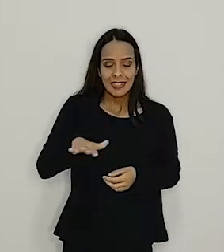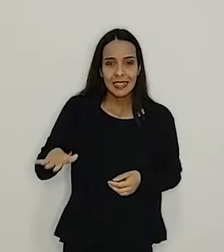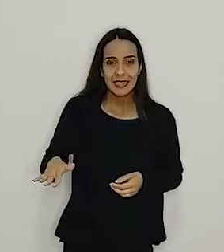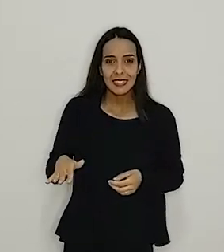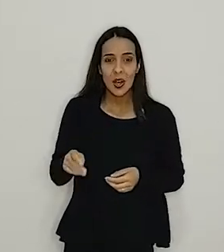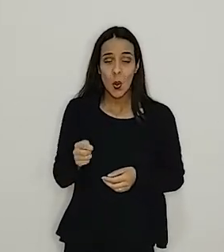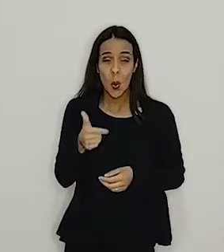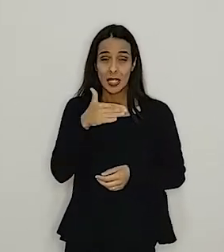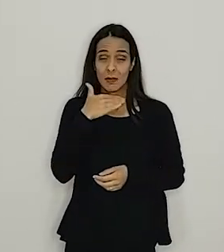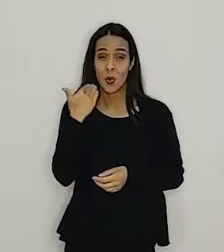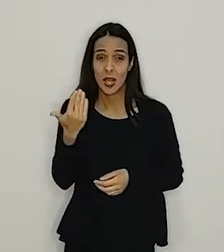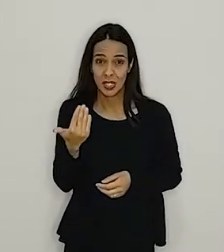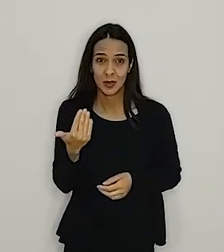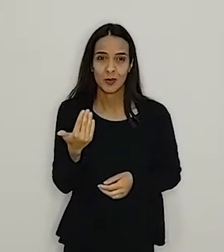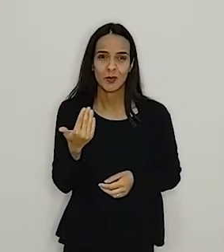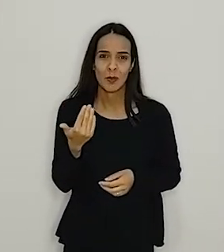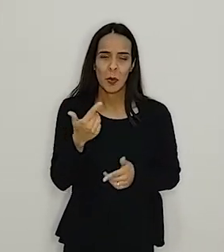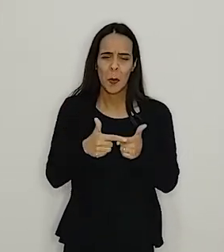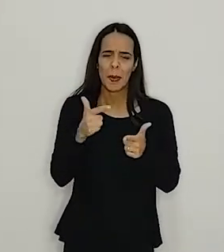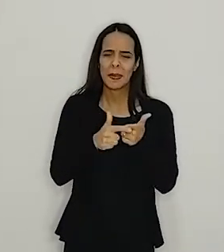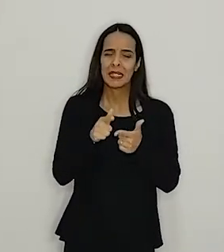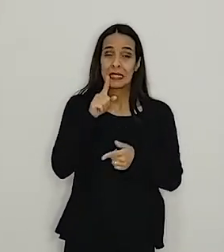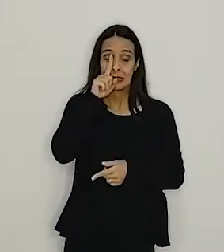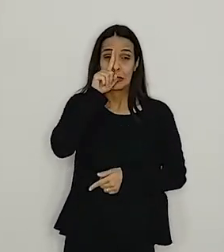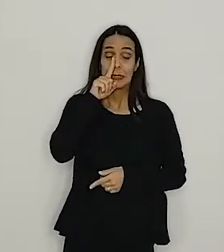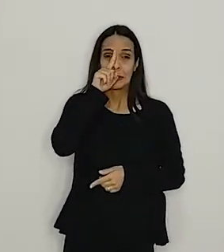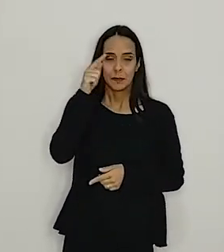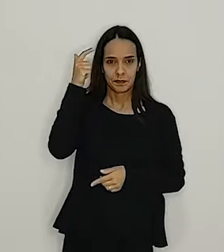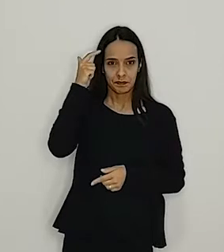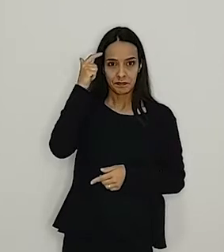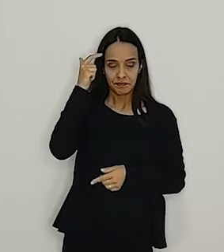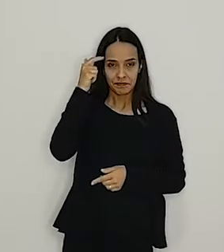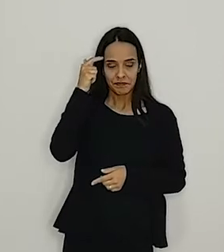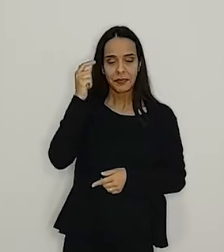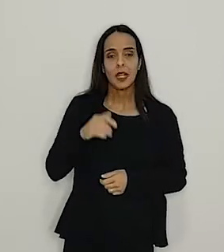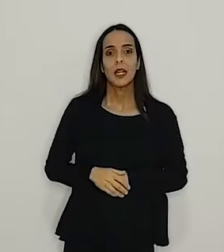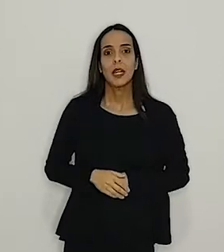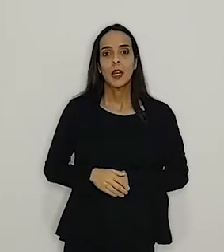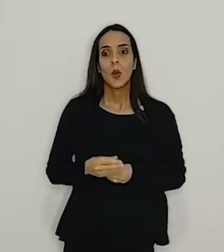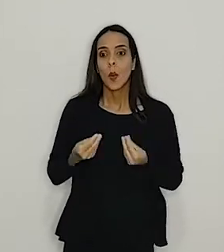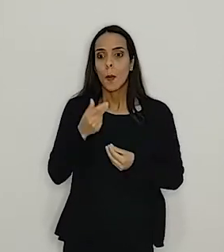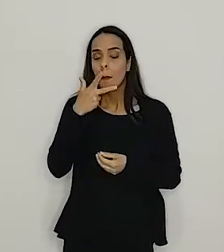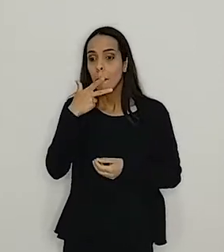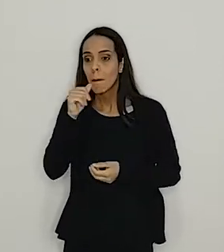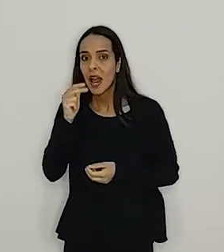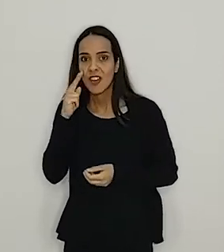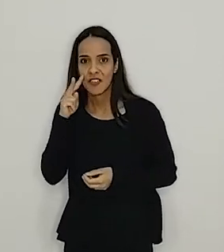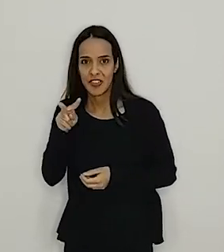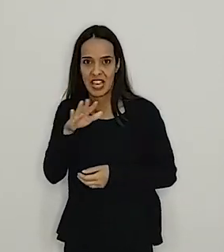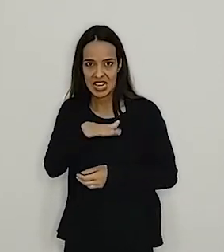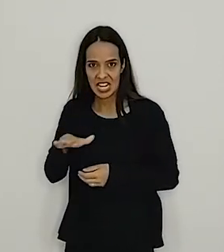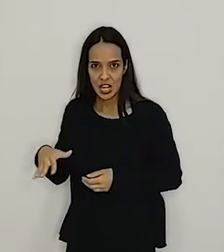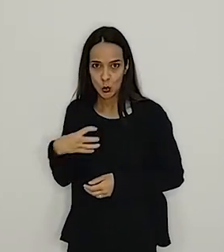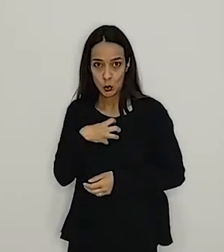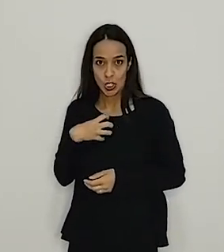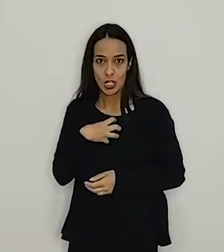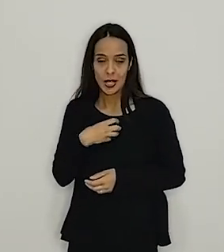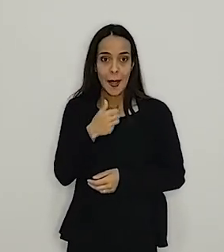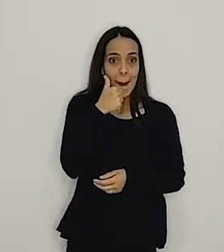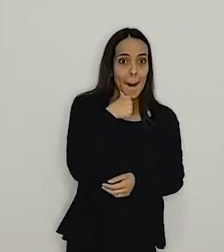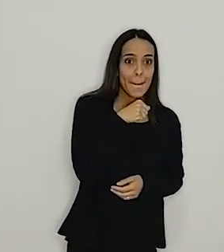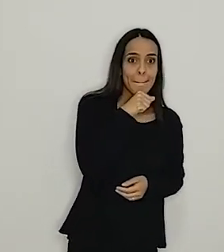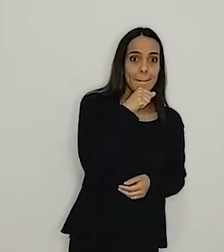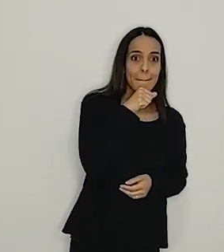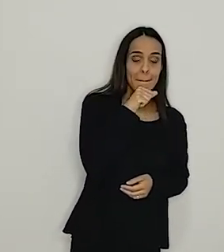Mas como aquele pai enxergava aquela criança de uma forma diferente e como a mãe enxergava aquela criança de forma diferente. E óbvio que